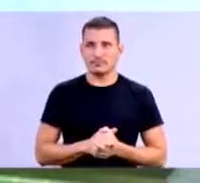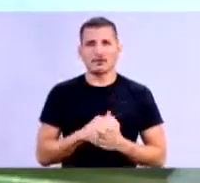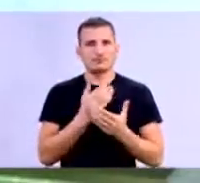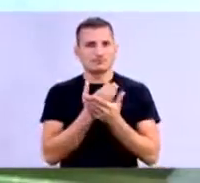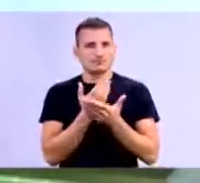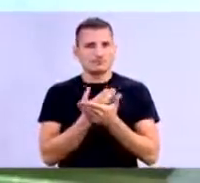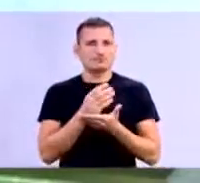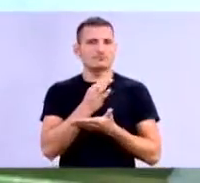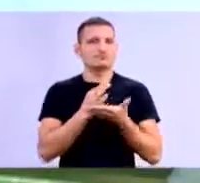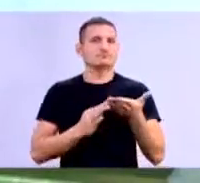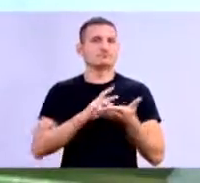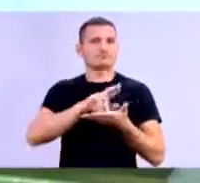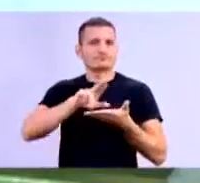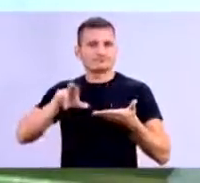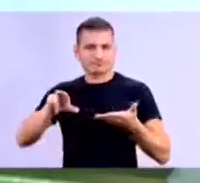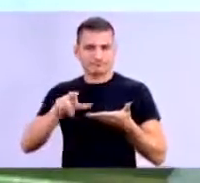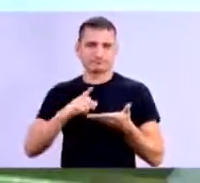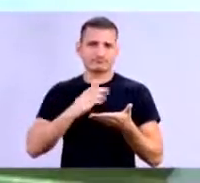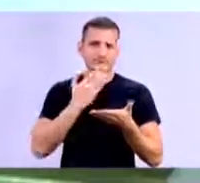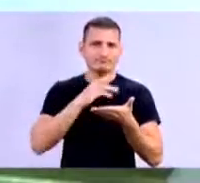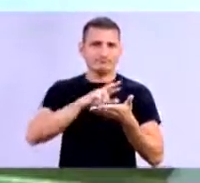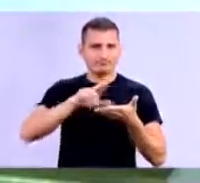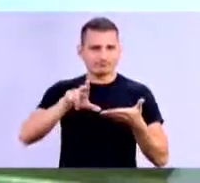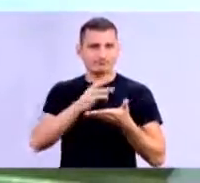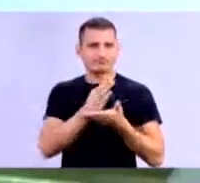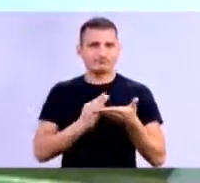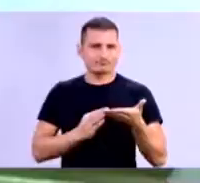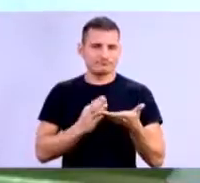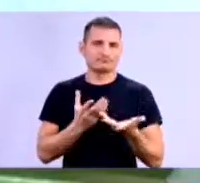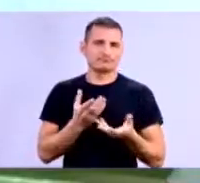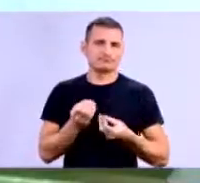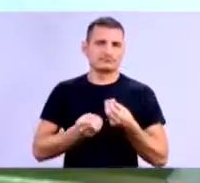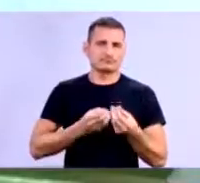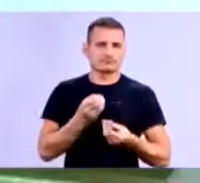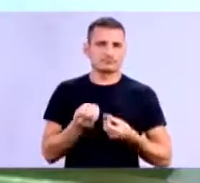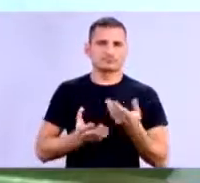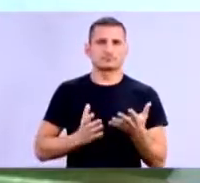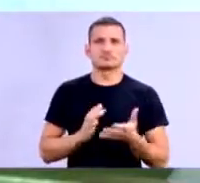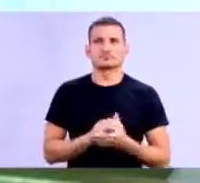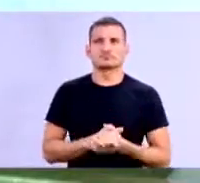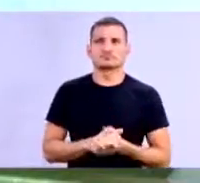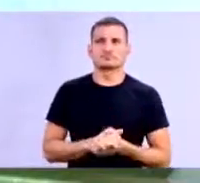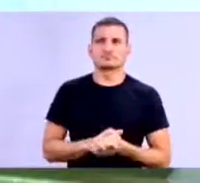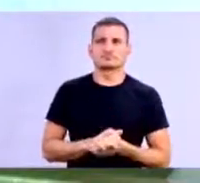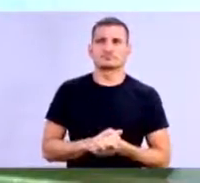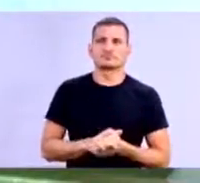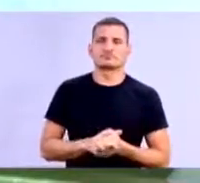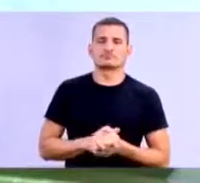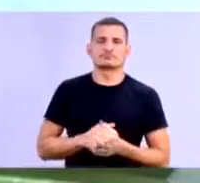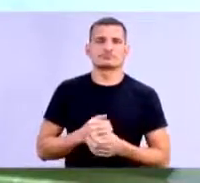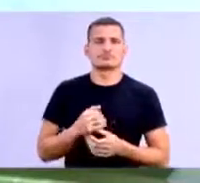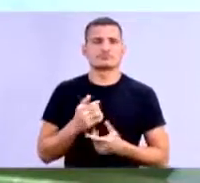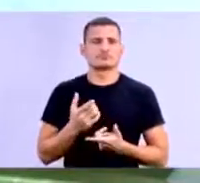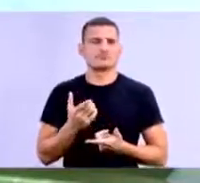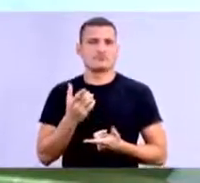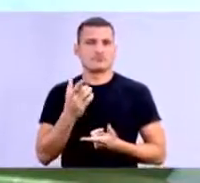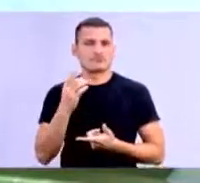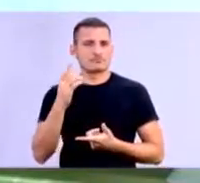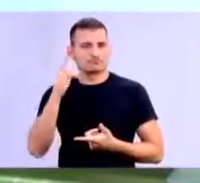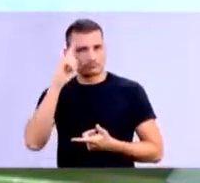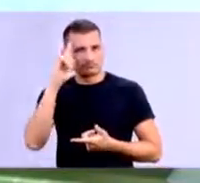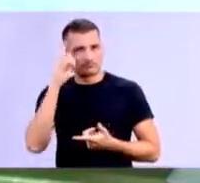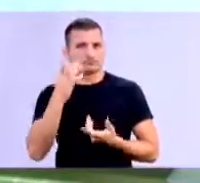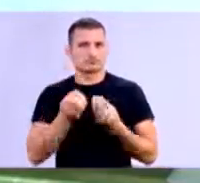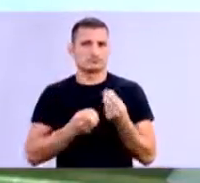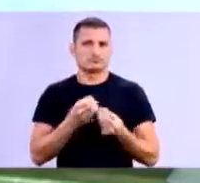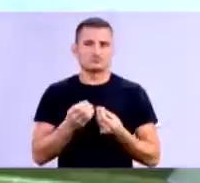gêneros textuais, os tipos de texto que circulam no nosso dia a dia, que circulam ao nosso